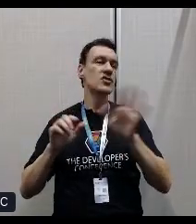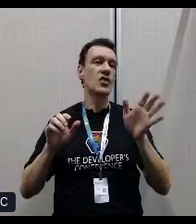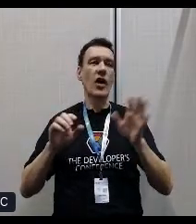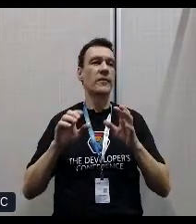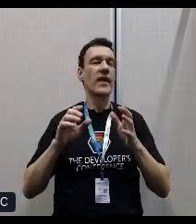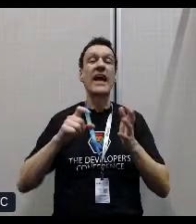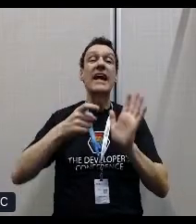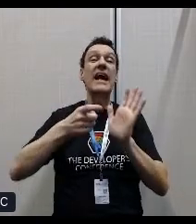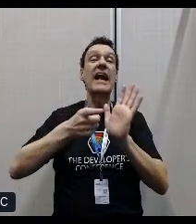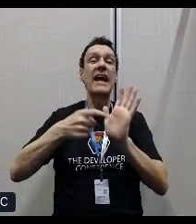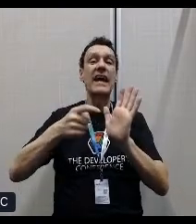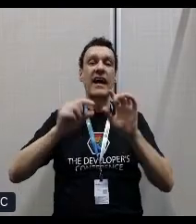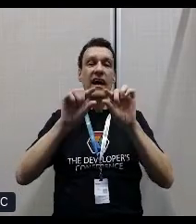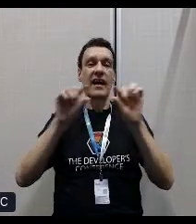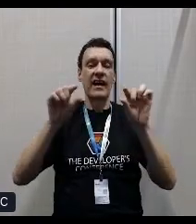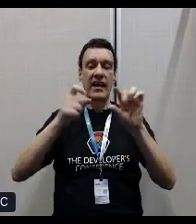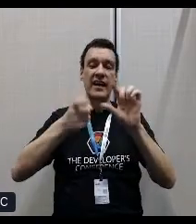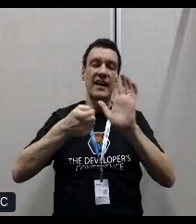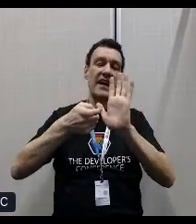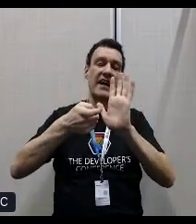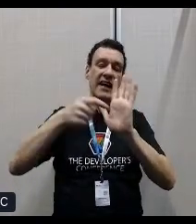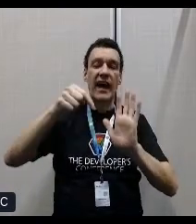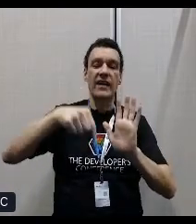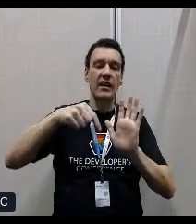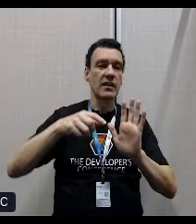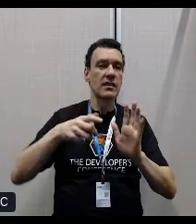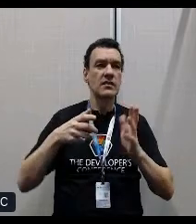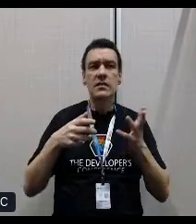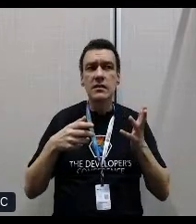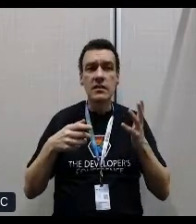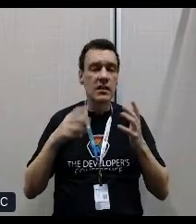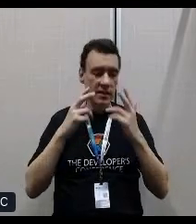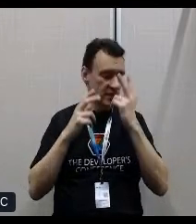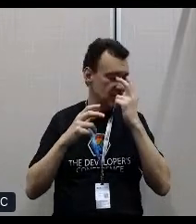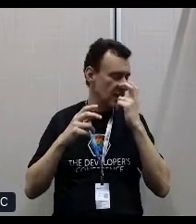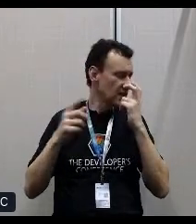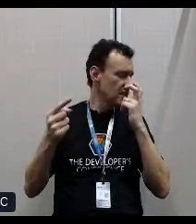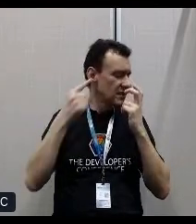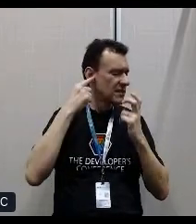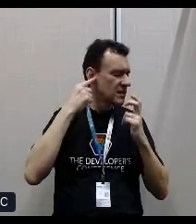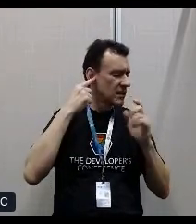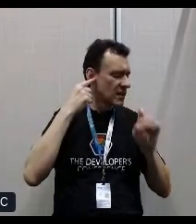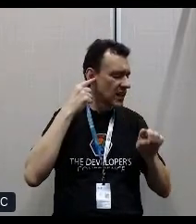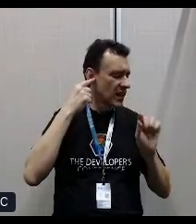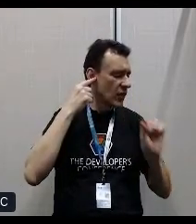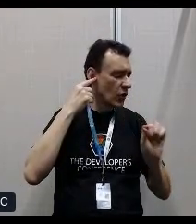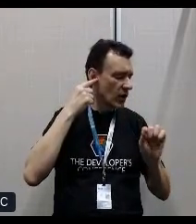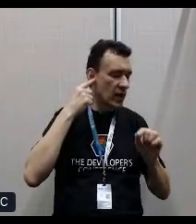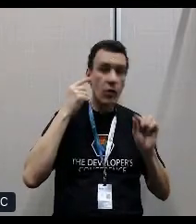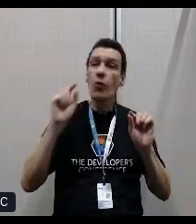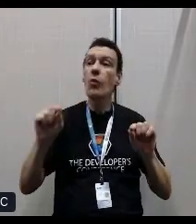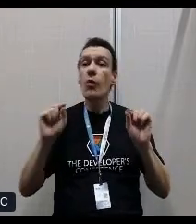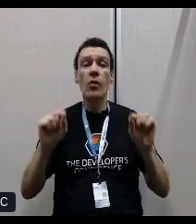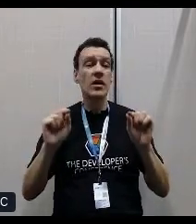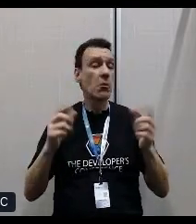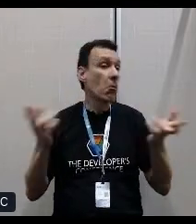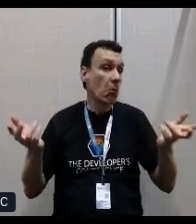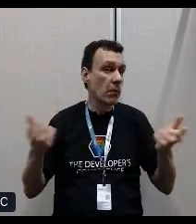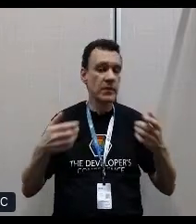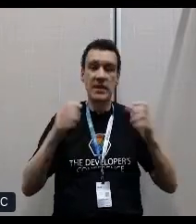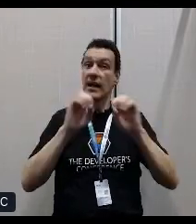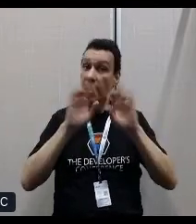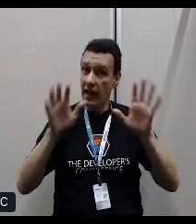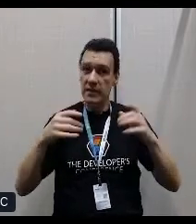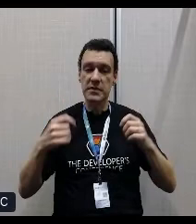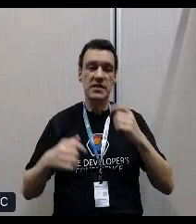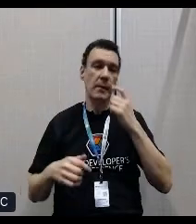é. 7º ponto, a mídia tem transcrição de texto. Então, se for colocar vídeos, se for colocar sons, é interessante que